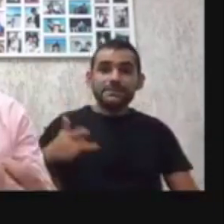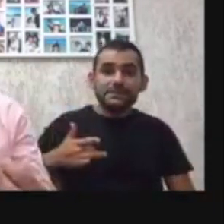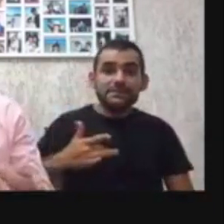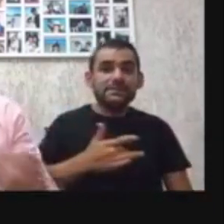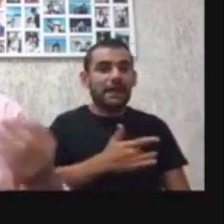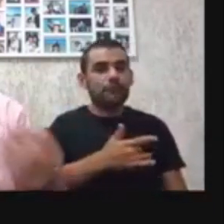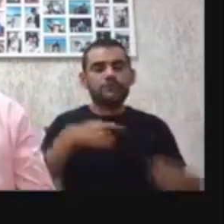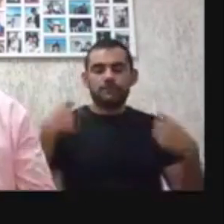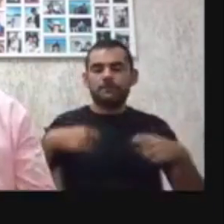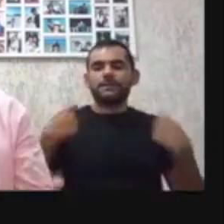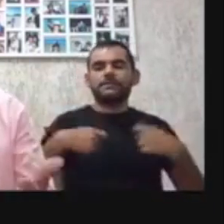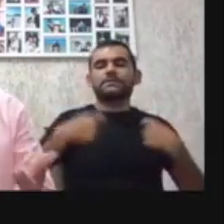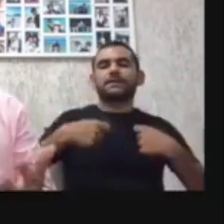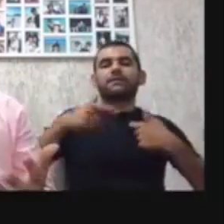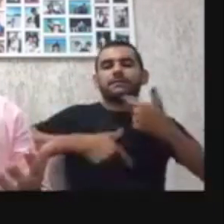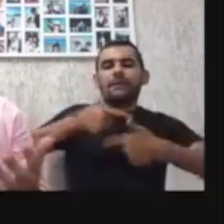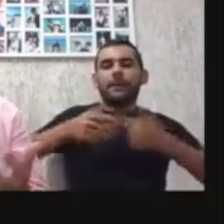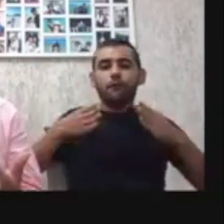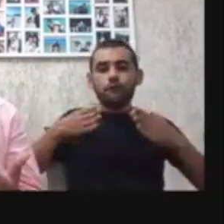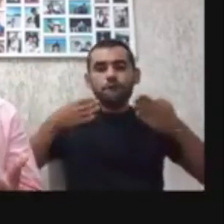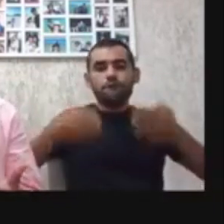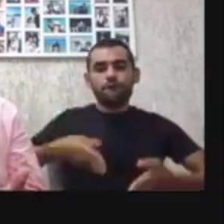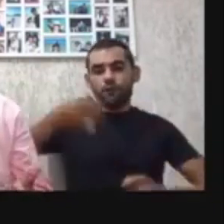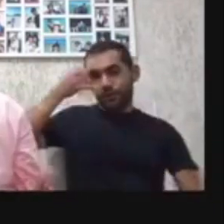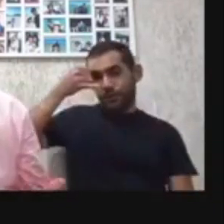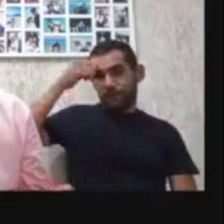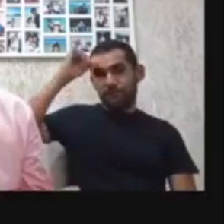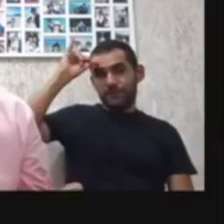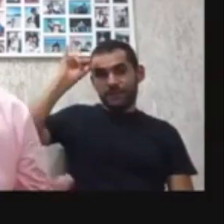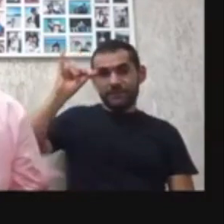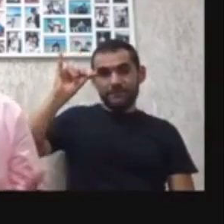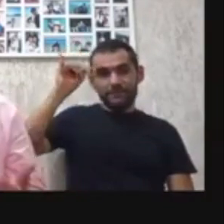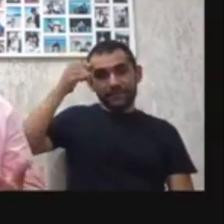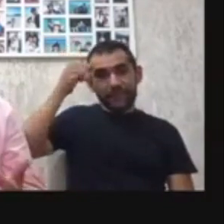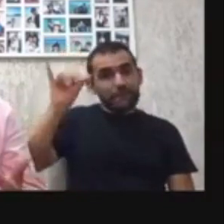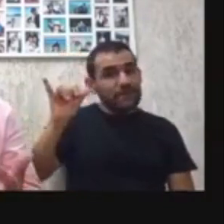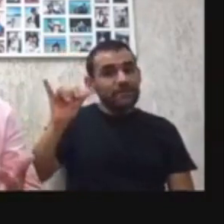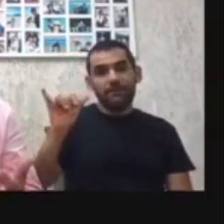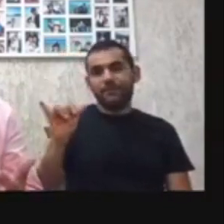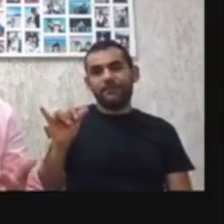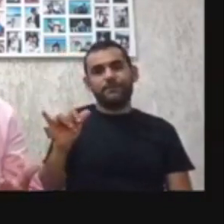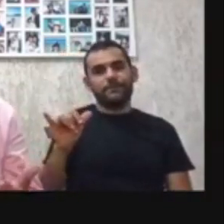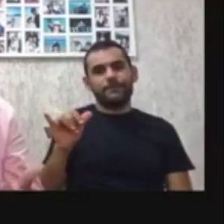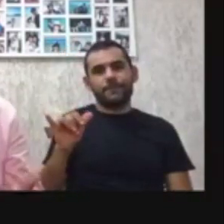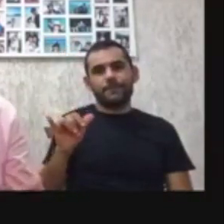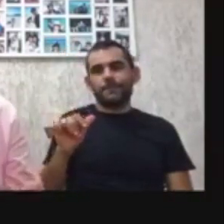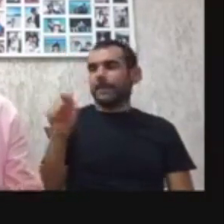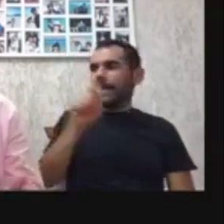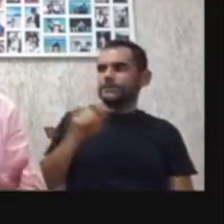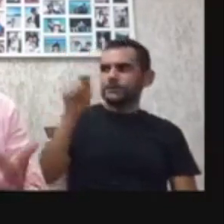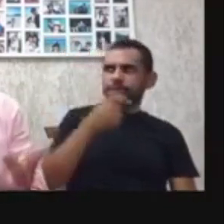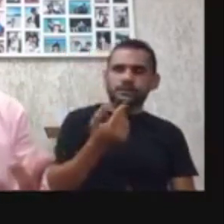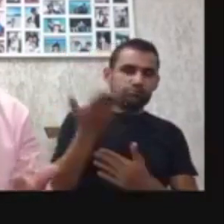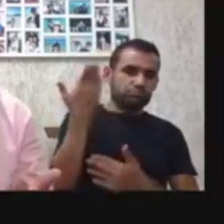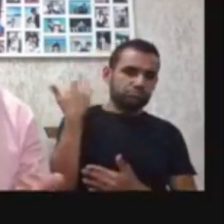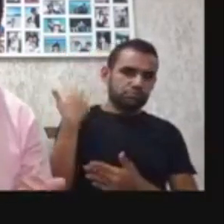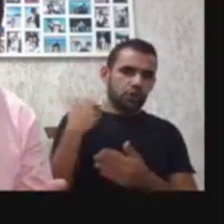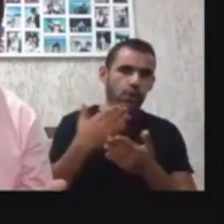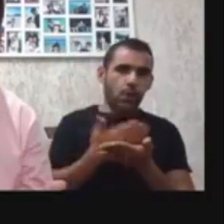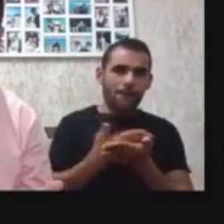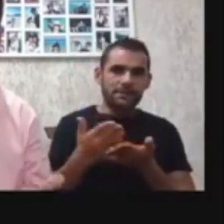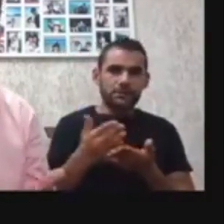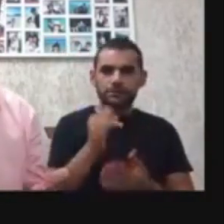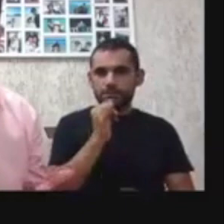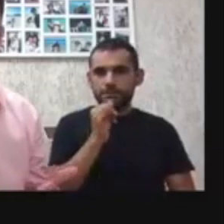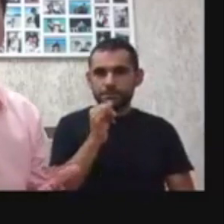a gente tem que trabalhar na prevenção. Um exemplo para você. Alguns anos atrás, quando a associação começou, casos de câncer